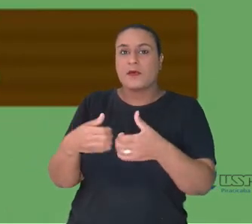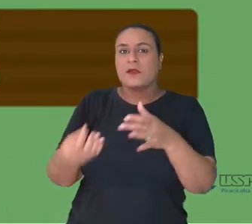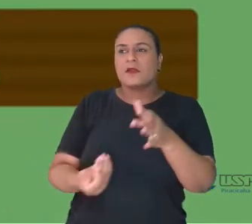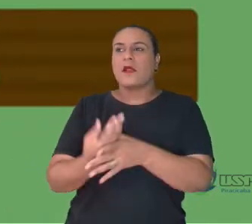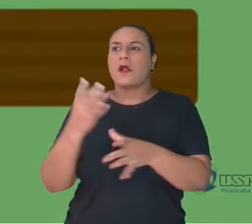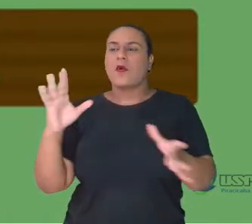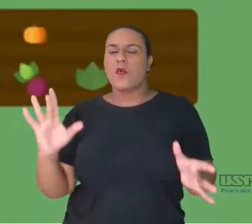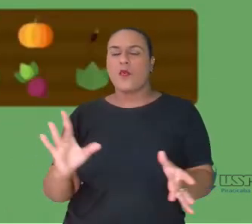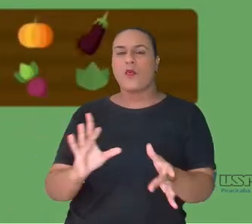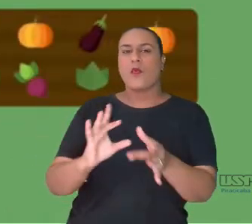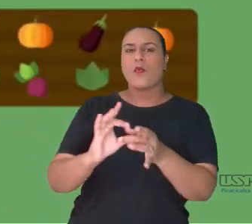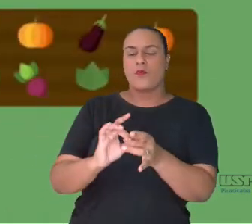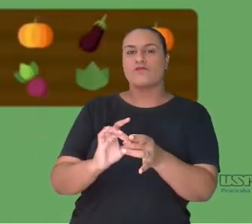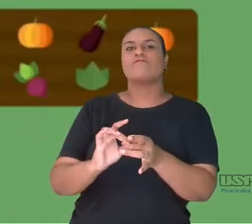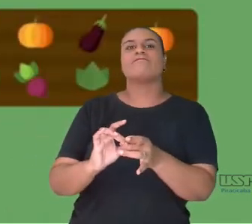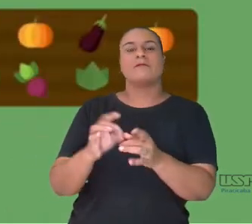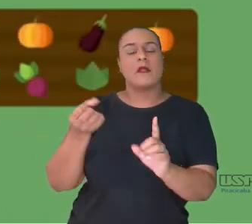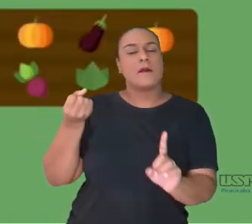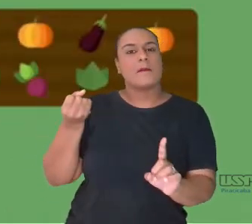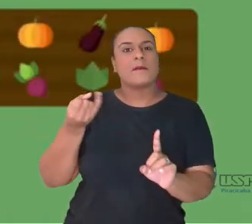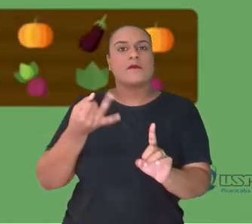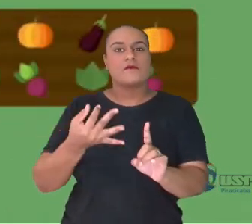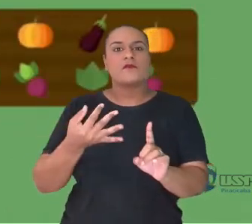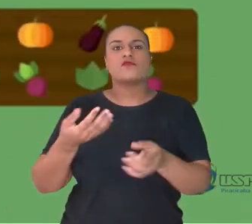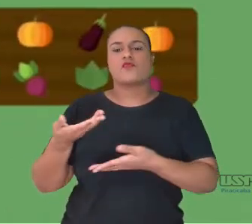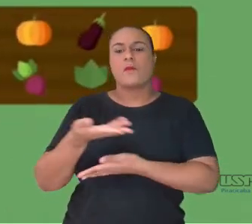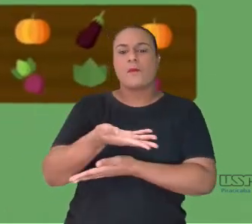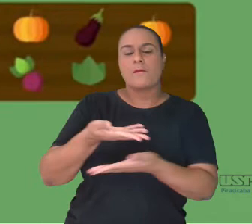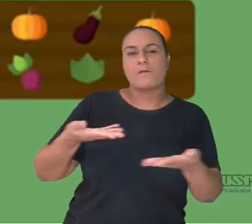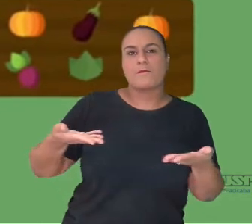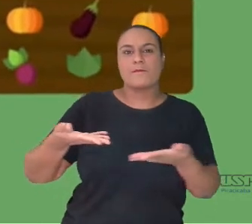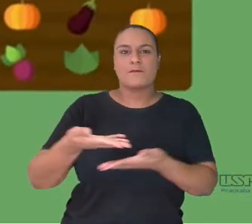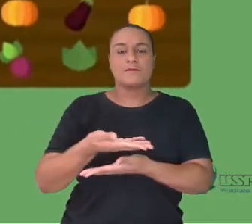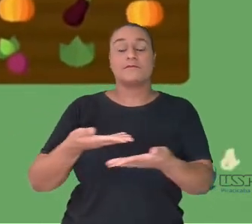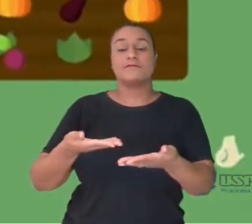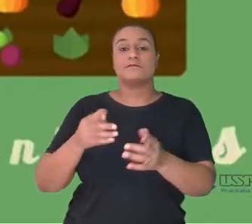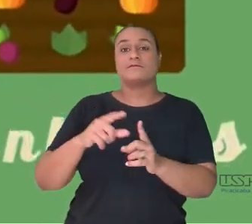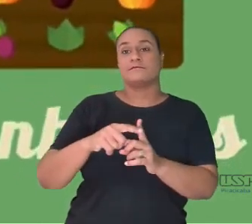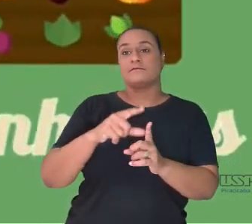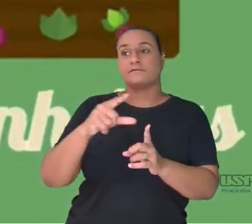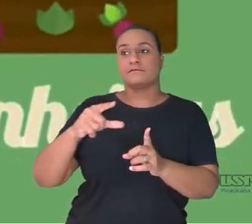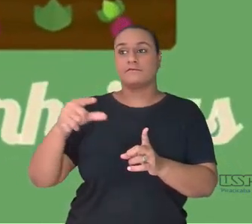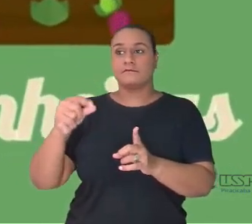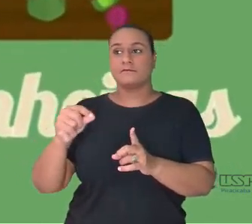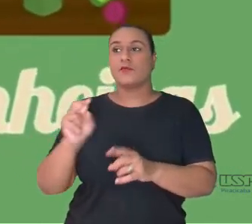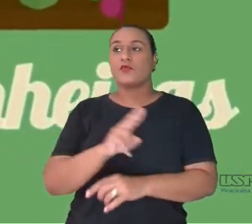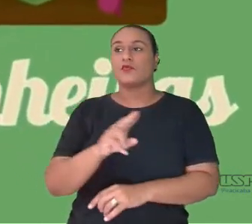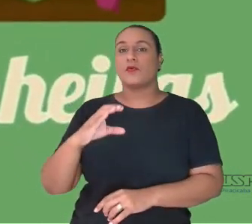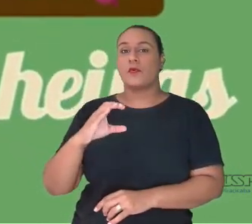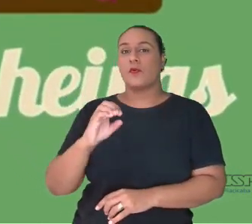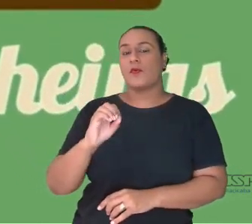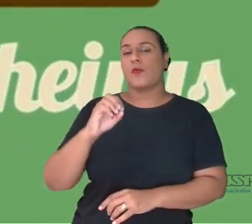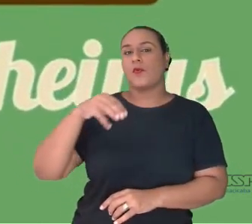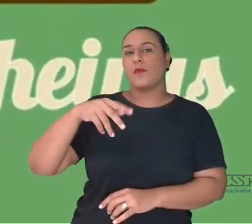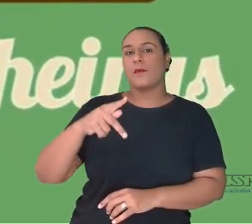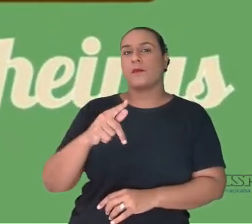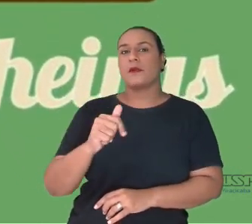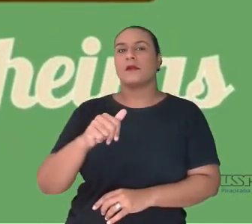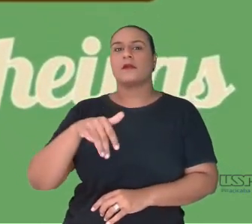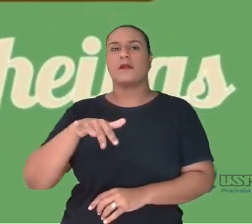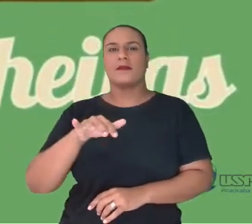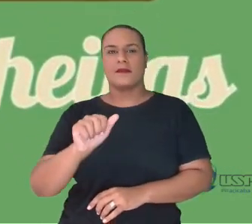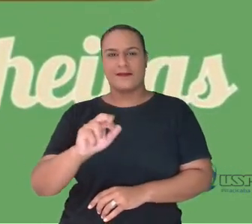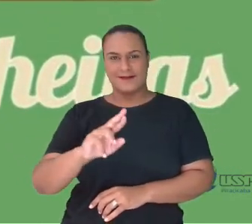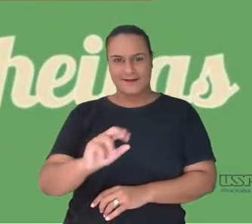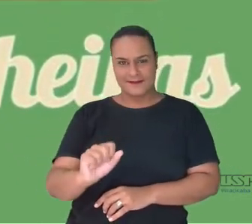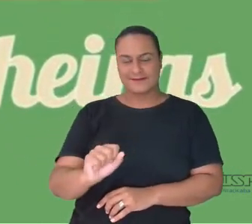associações favoráveis e beneficiam umas às outras. Estas plantas são chamadas de plantas companheiras.